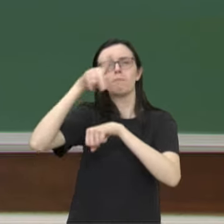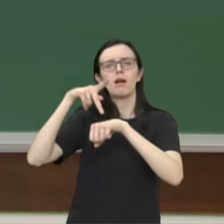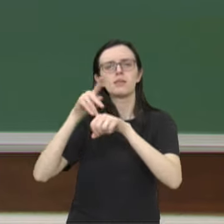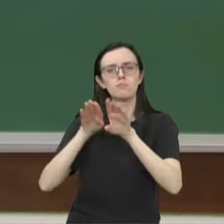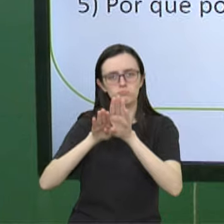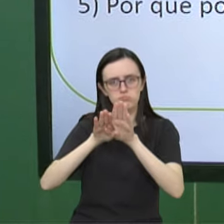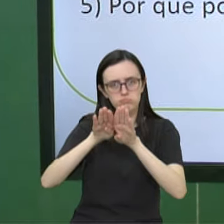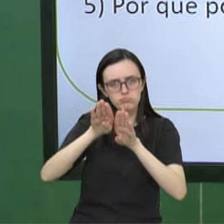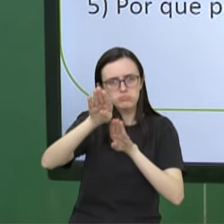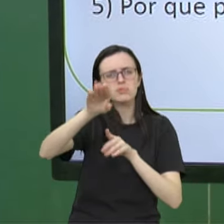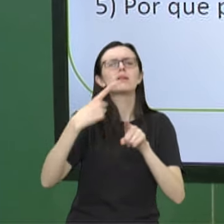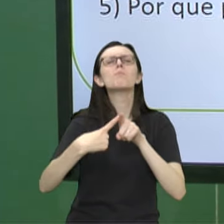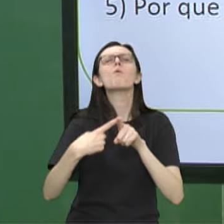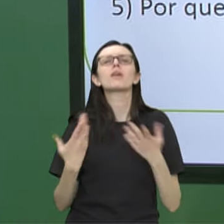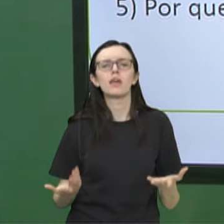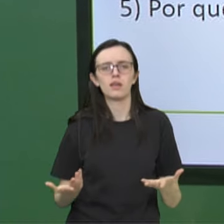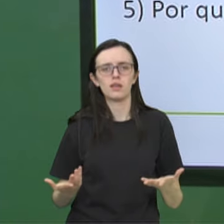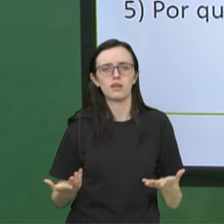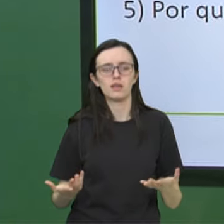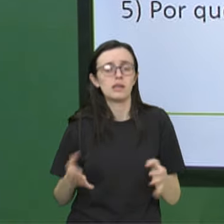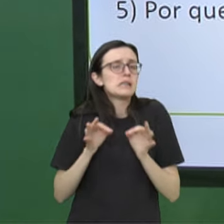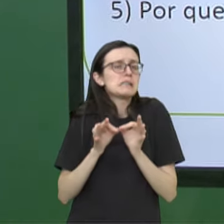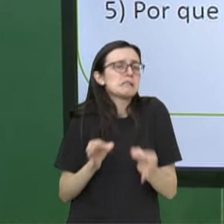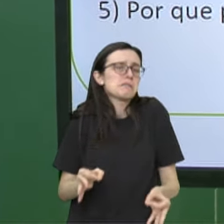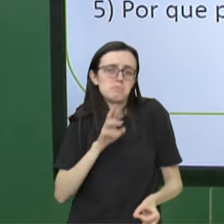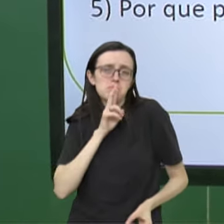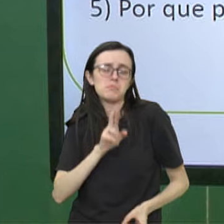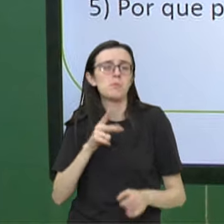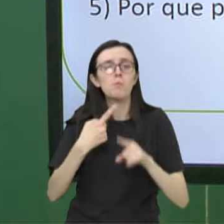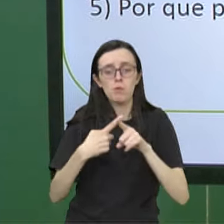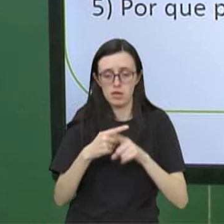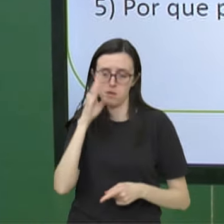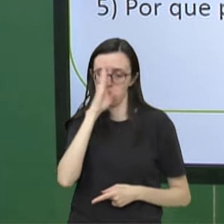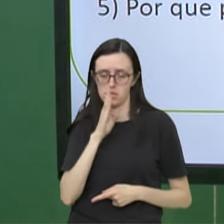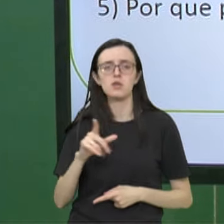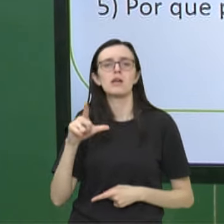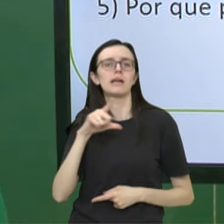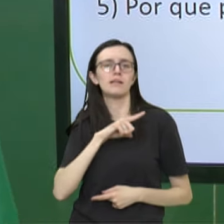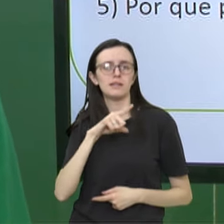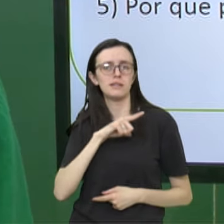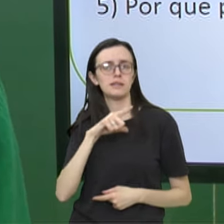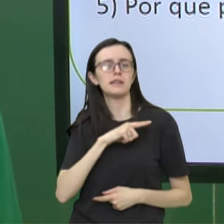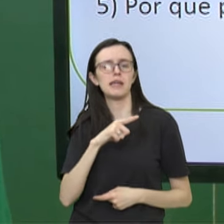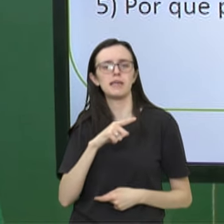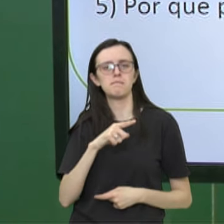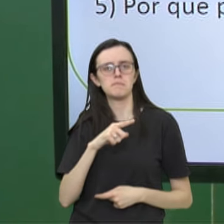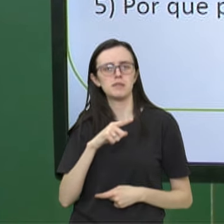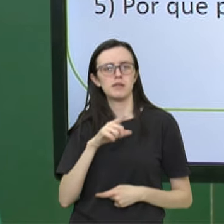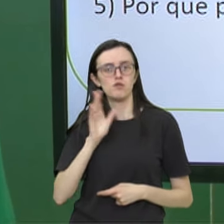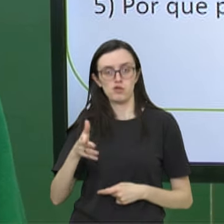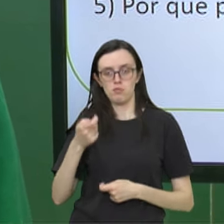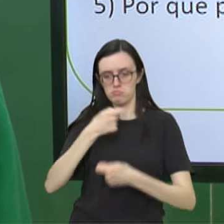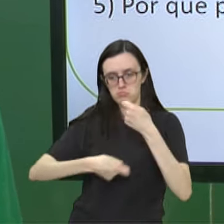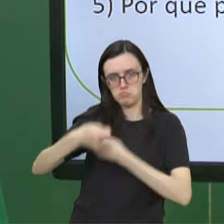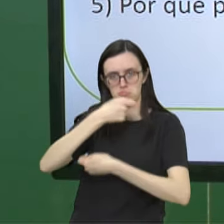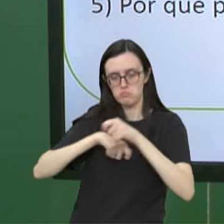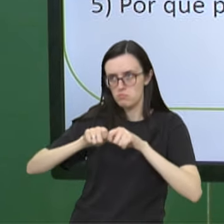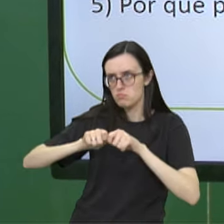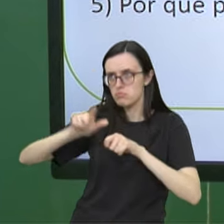por quê? Simplesmente pelo fato de que mesmo o Brasil apresentando uma grande economia e um